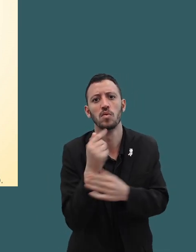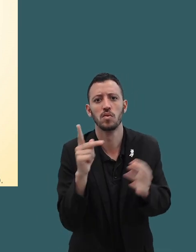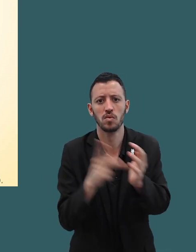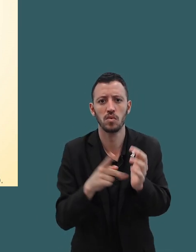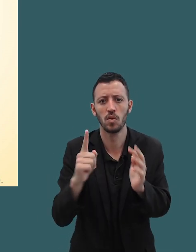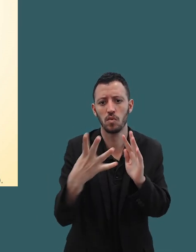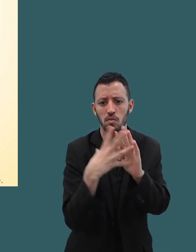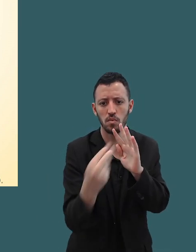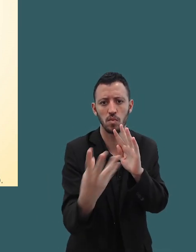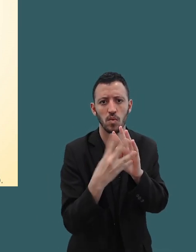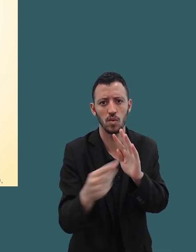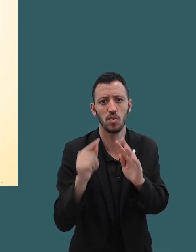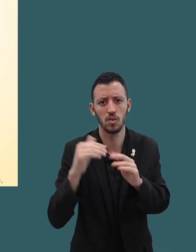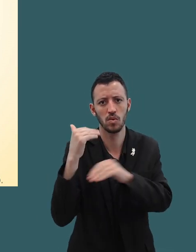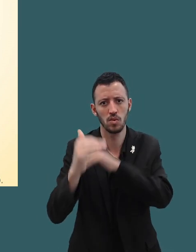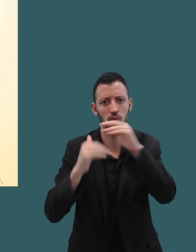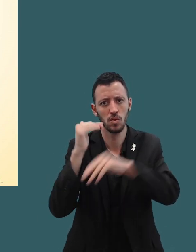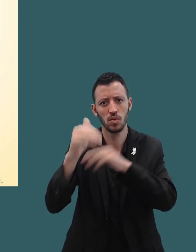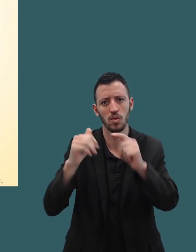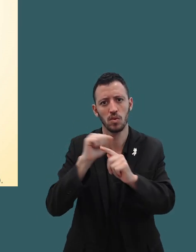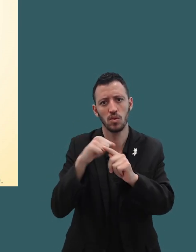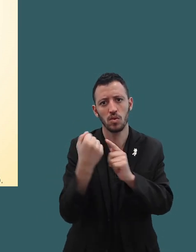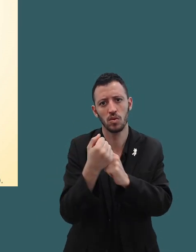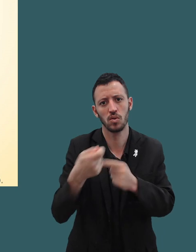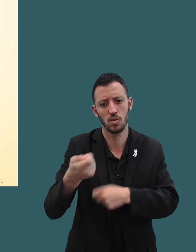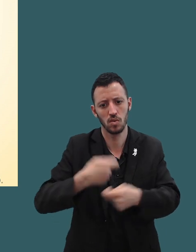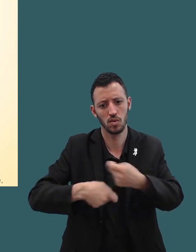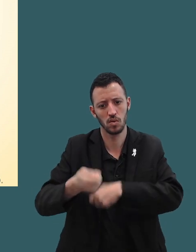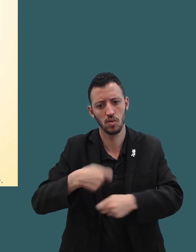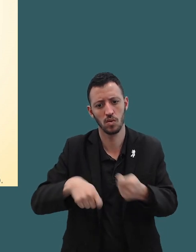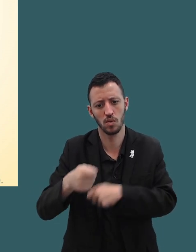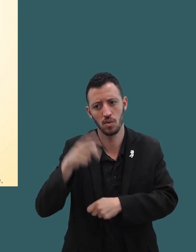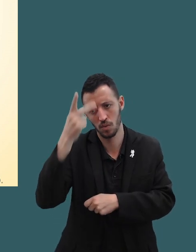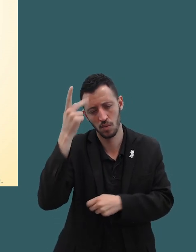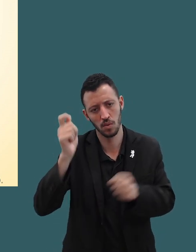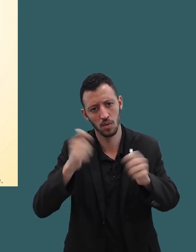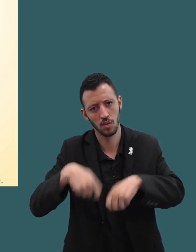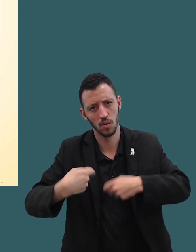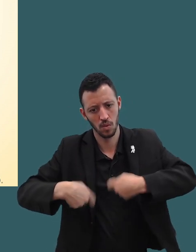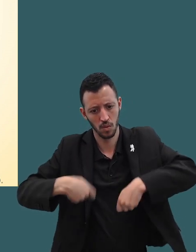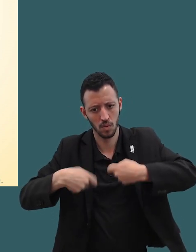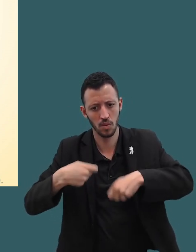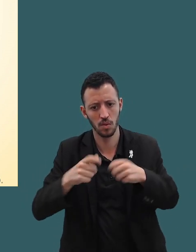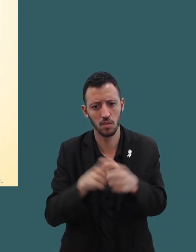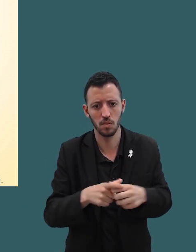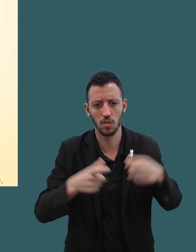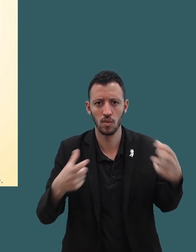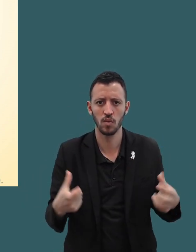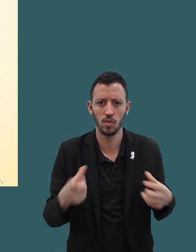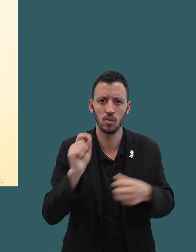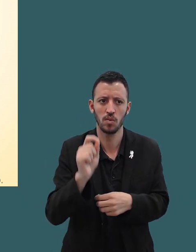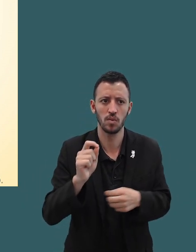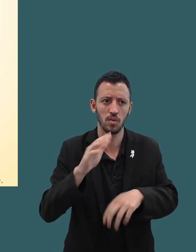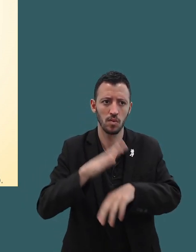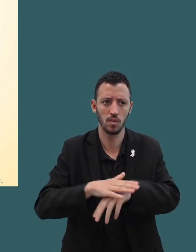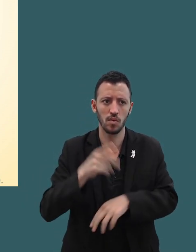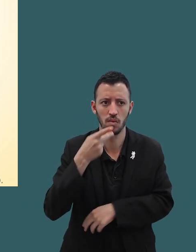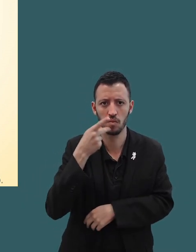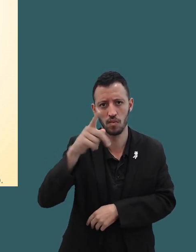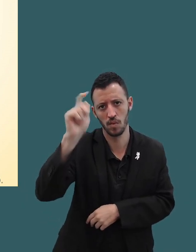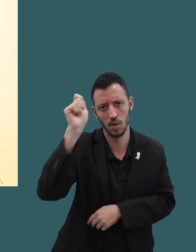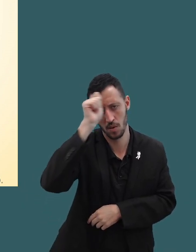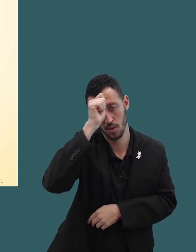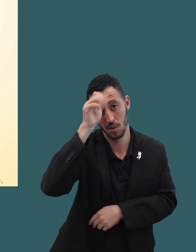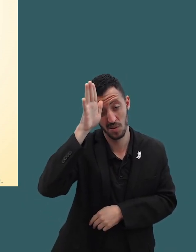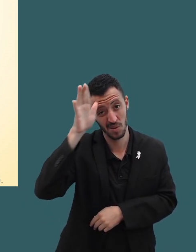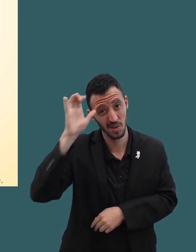verdade, um modelo de desenvolvimento econômico e social que parte do pressuposto de que é necessário ampliar amplamente a